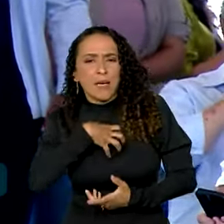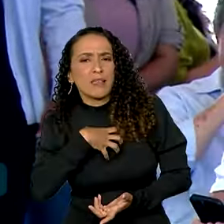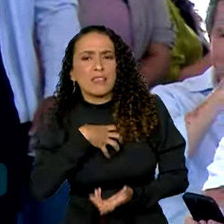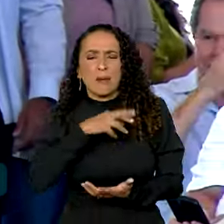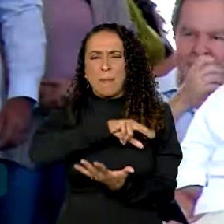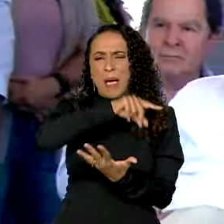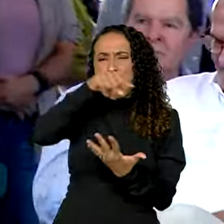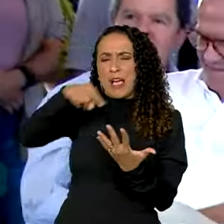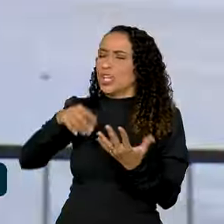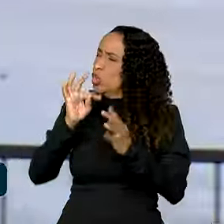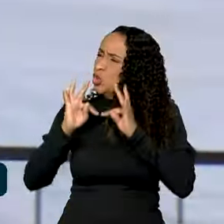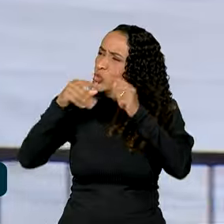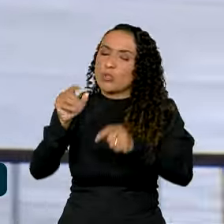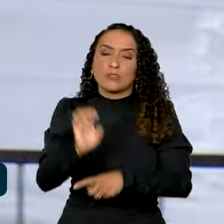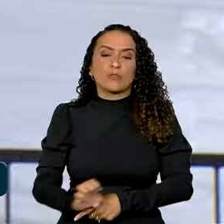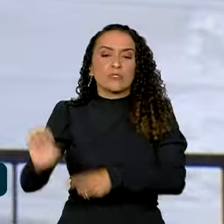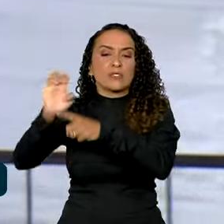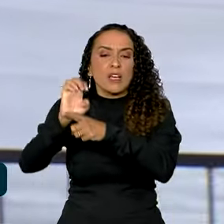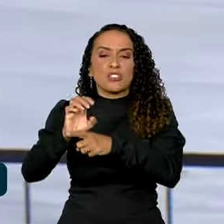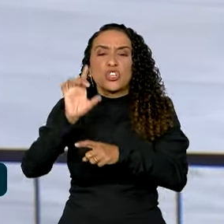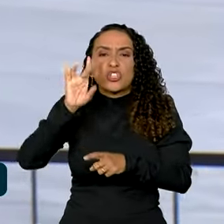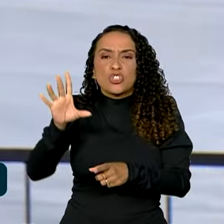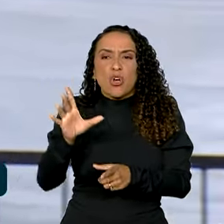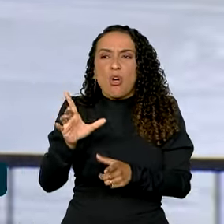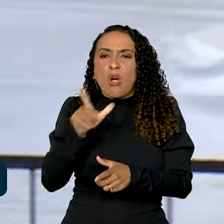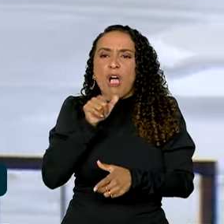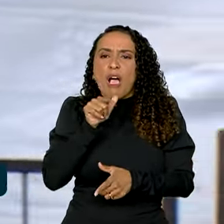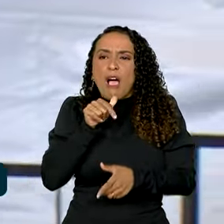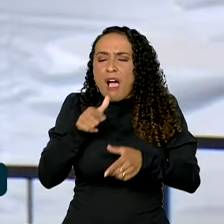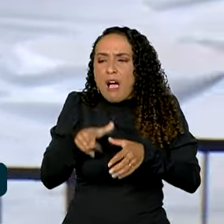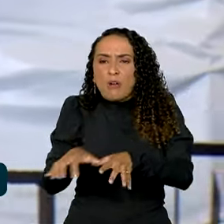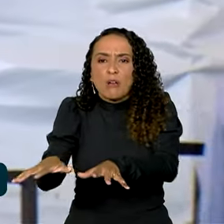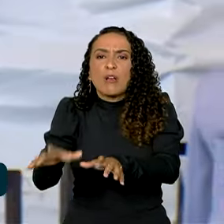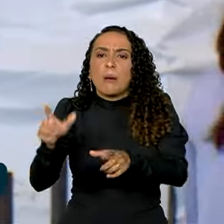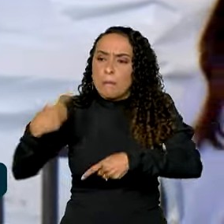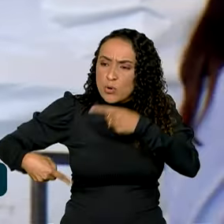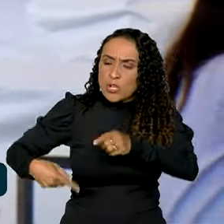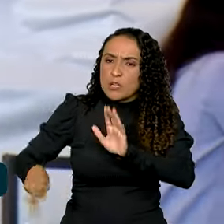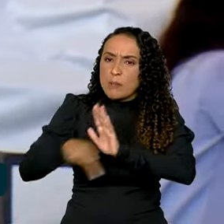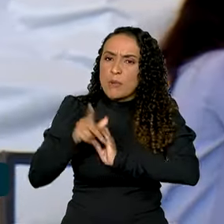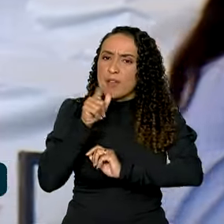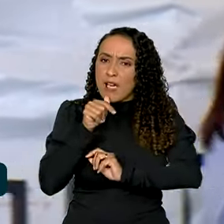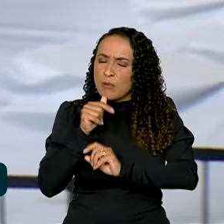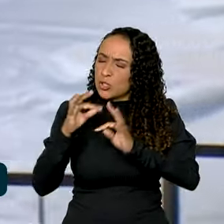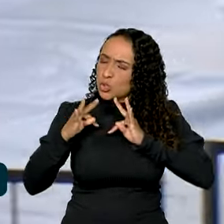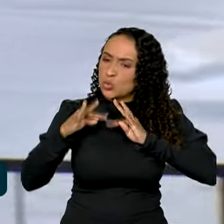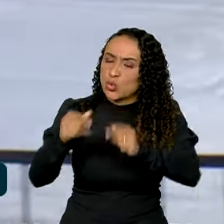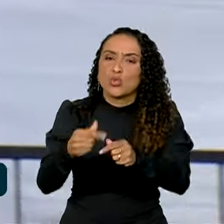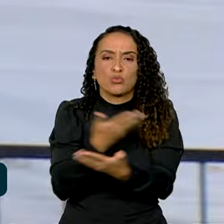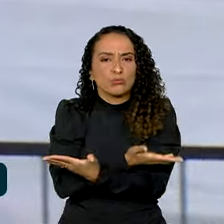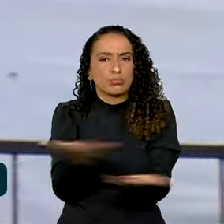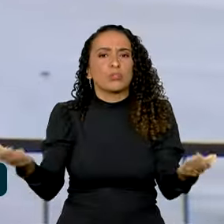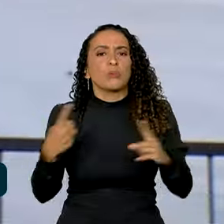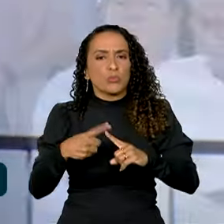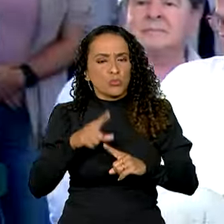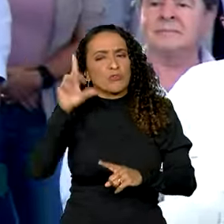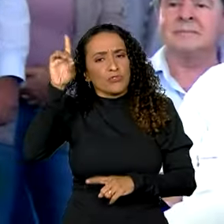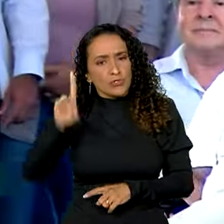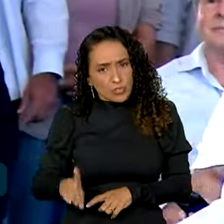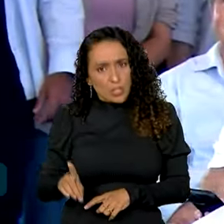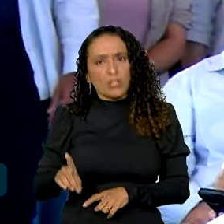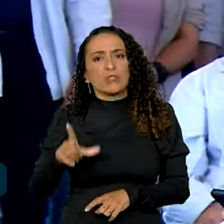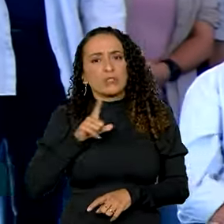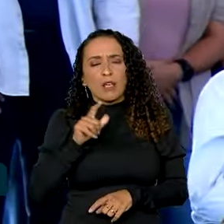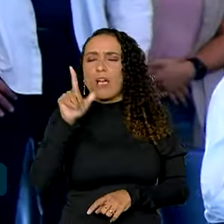em todos os estados, não apenas com a irrigação, mas com a política de água para todos, porque todo mundo tem direito